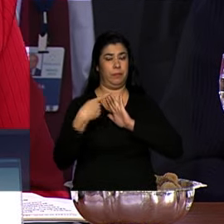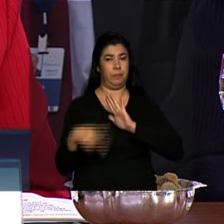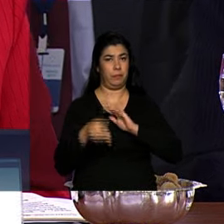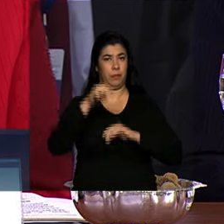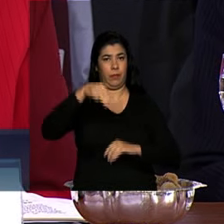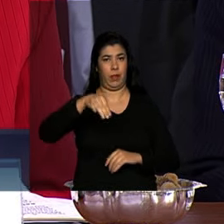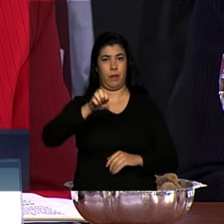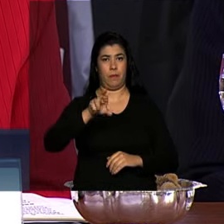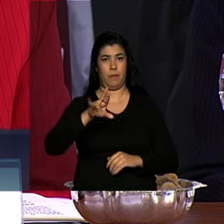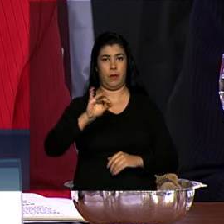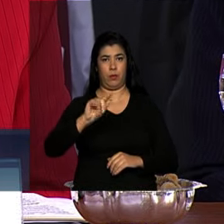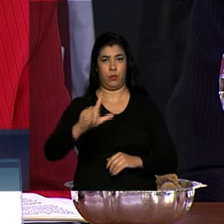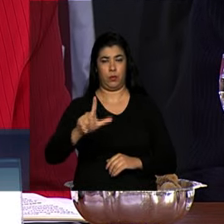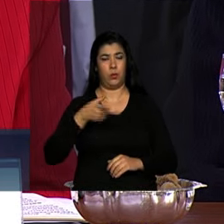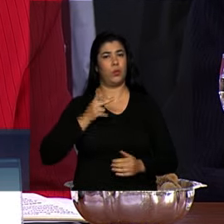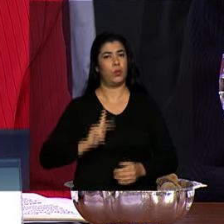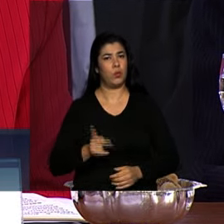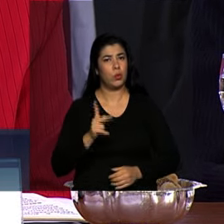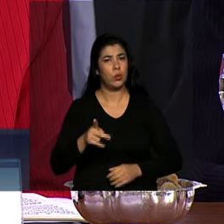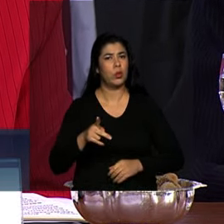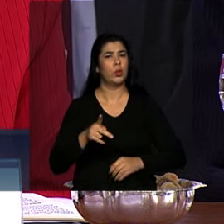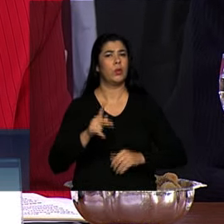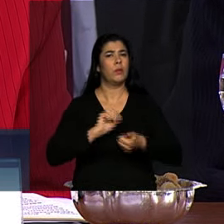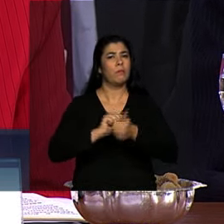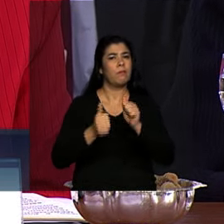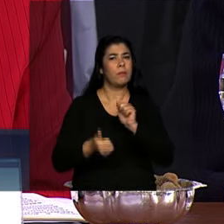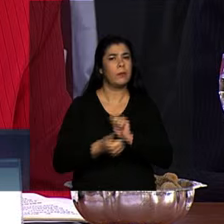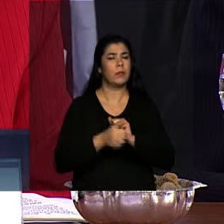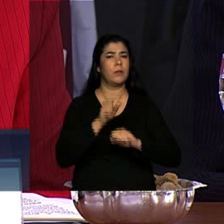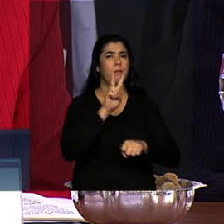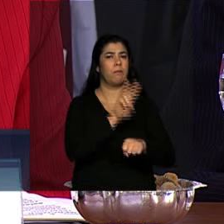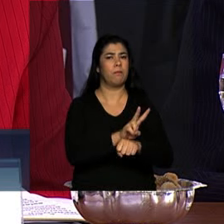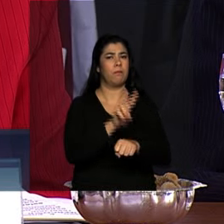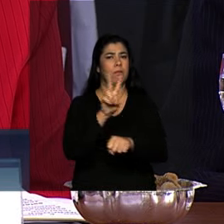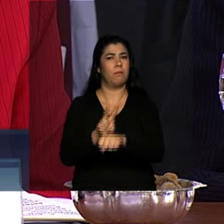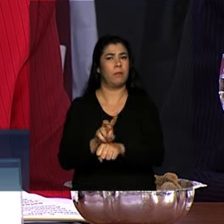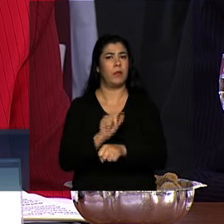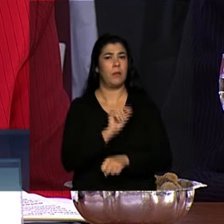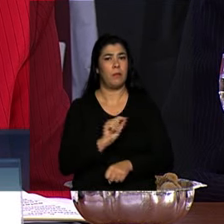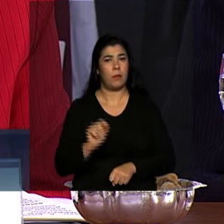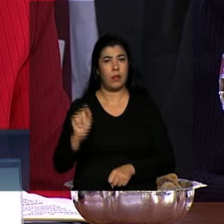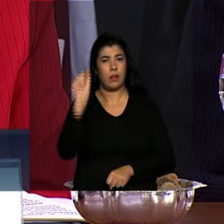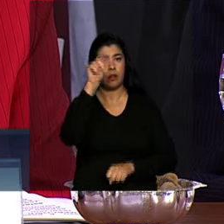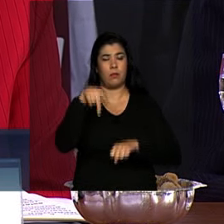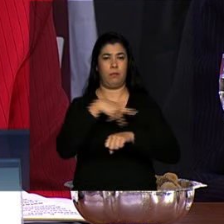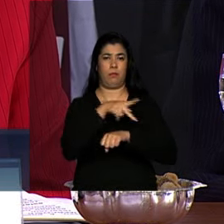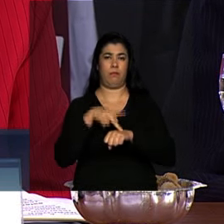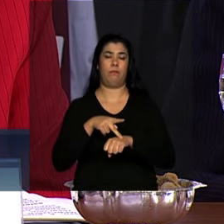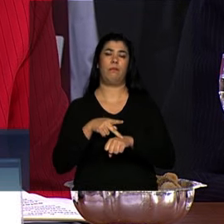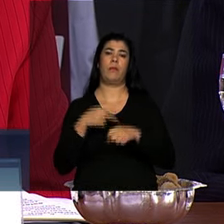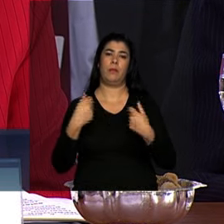se mantenham flexíveis e reservem a cada Estado parte o espaço necessário para a